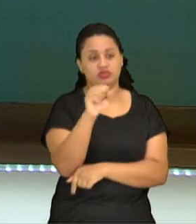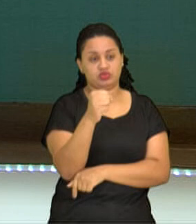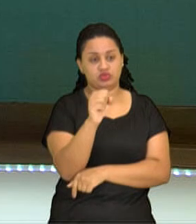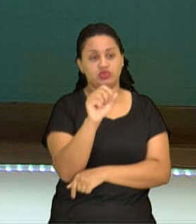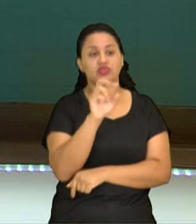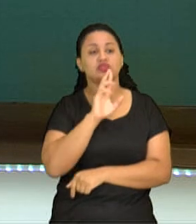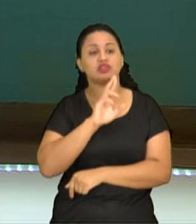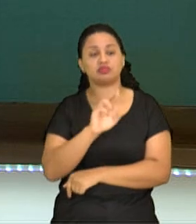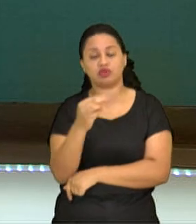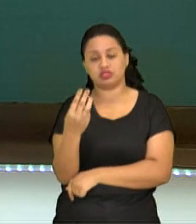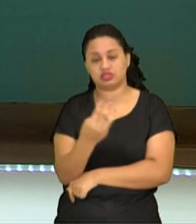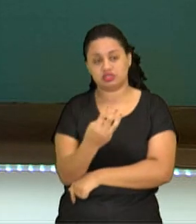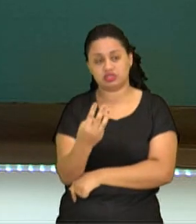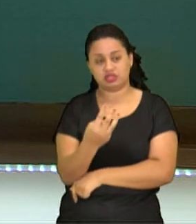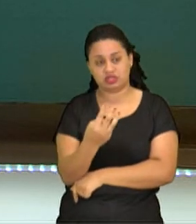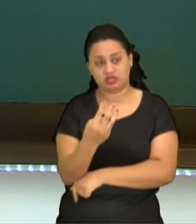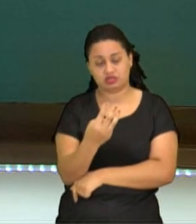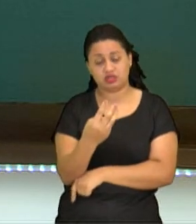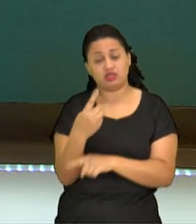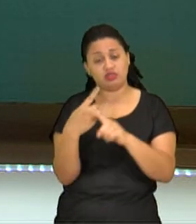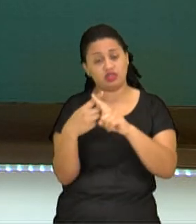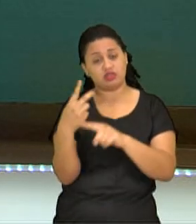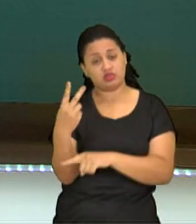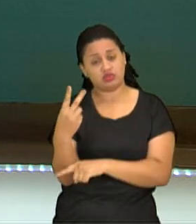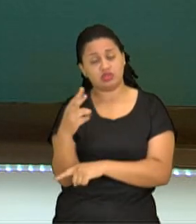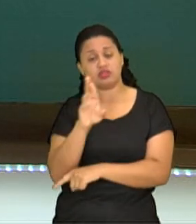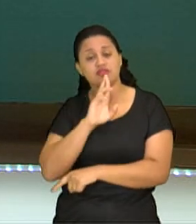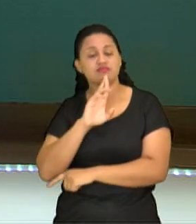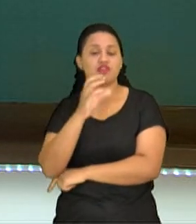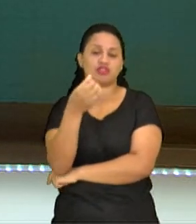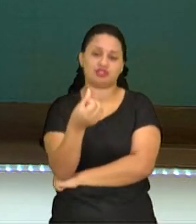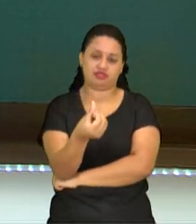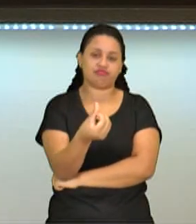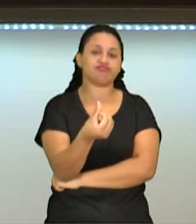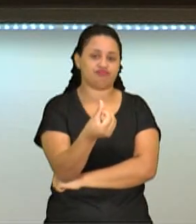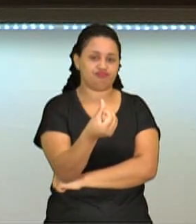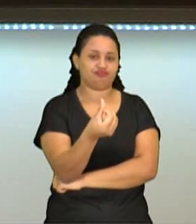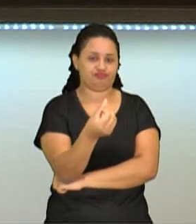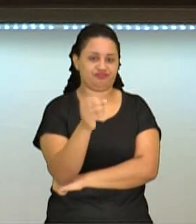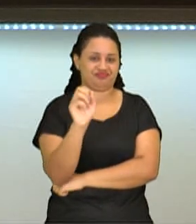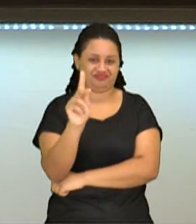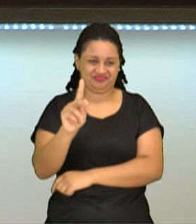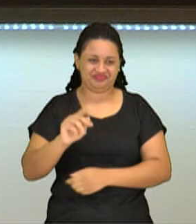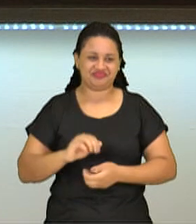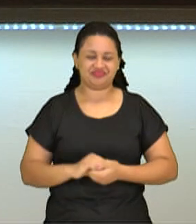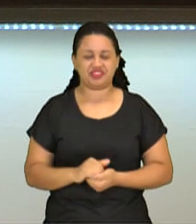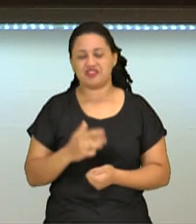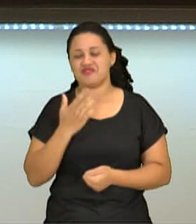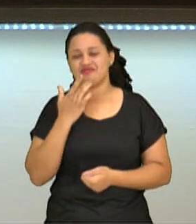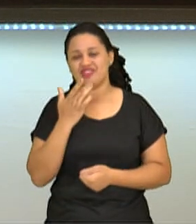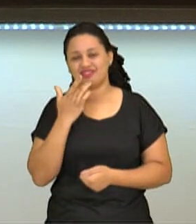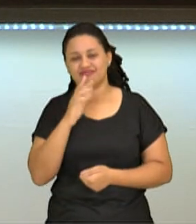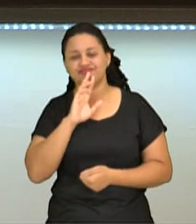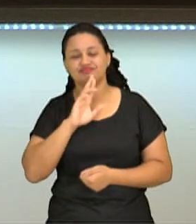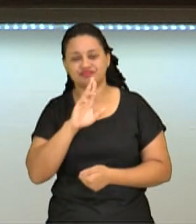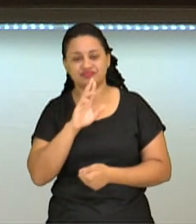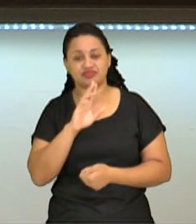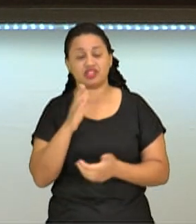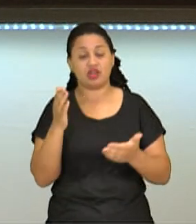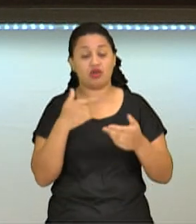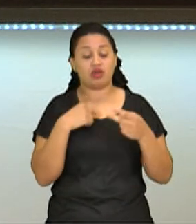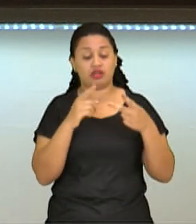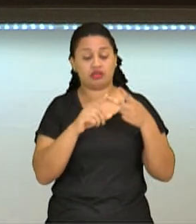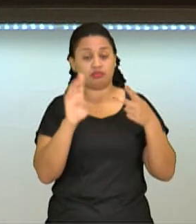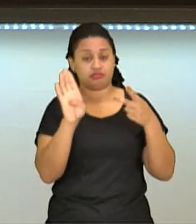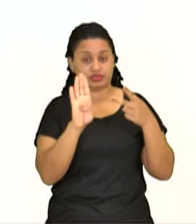vai dar 3. E 3 vezes 2 vai dar 6, beleza? Bem fácil, né? Vamos para a letra